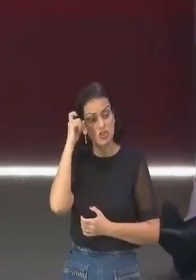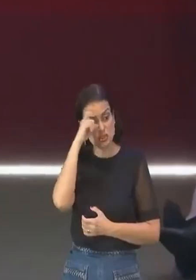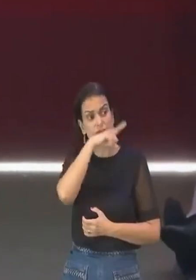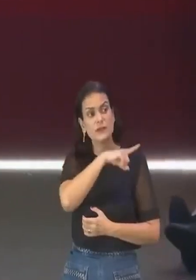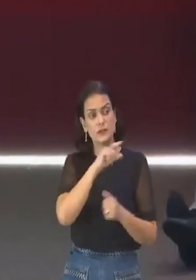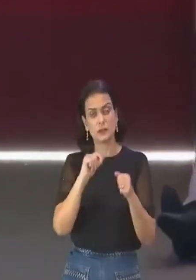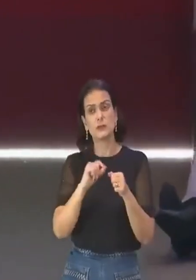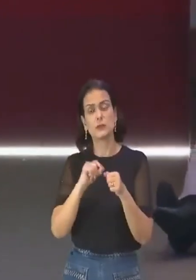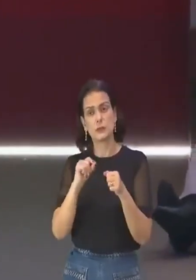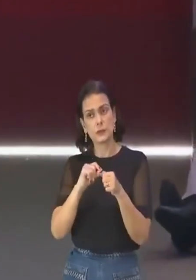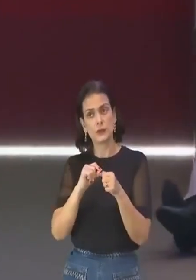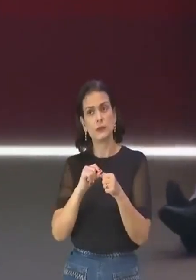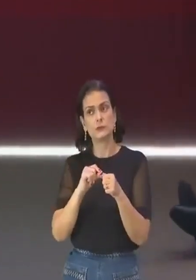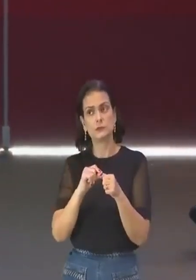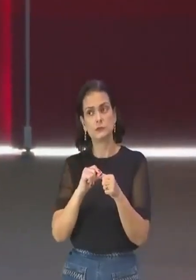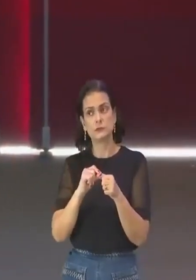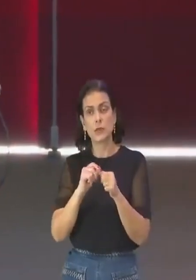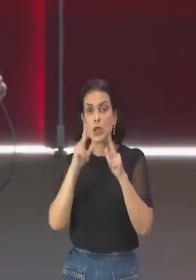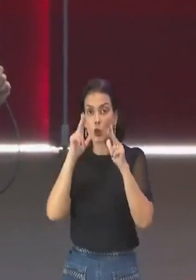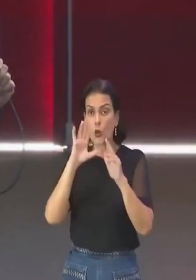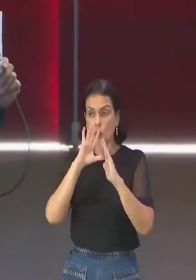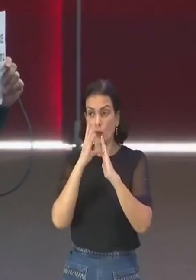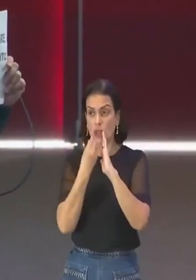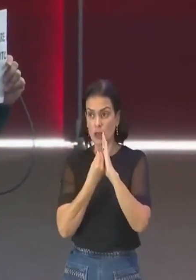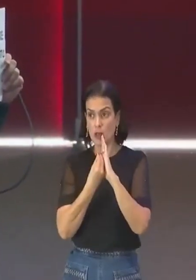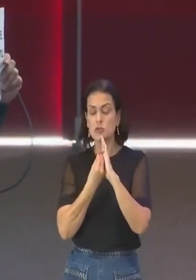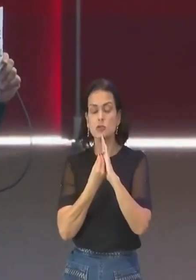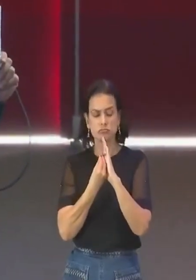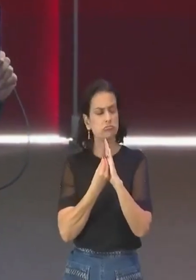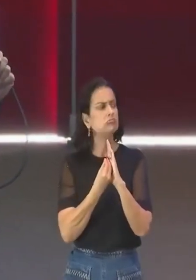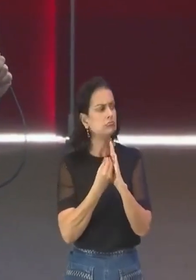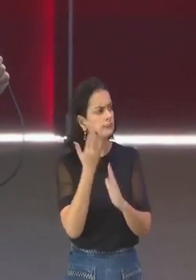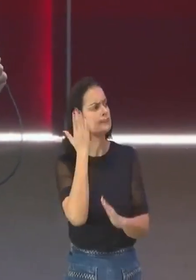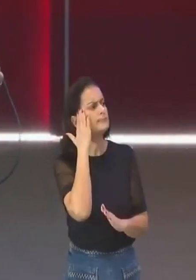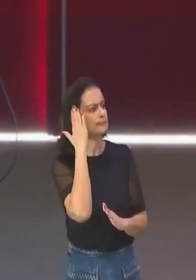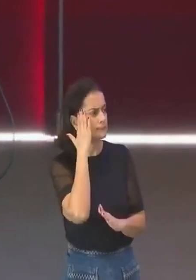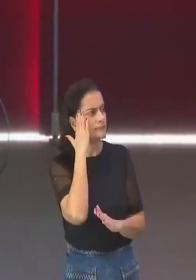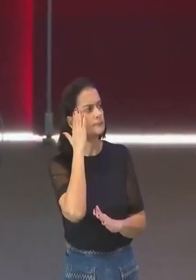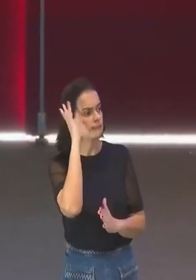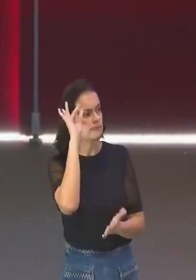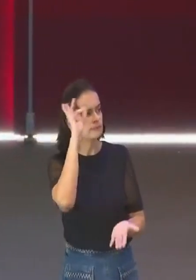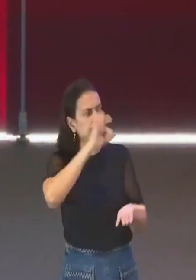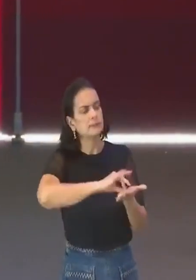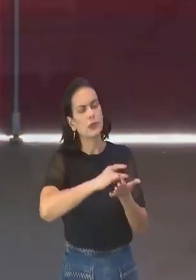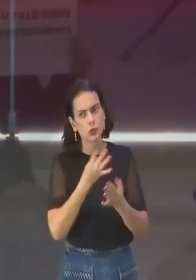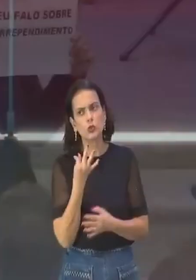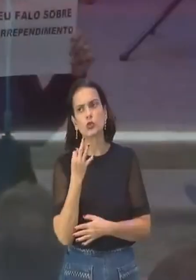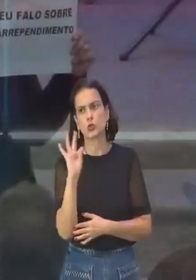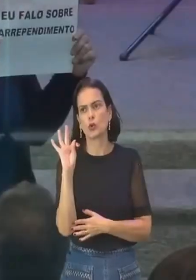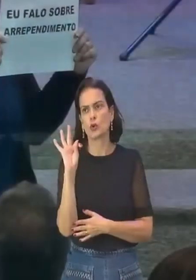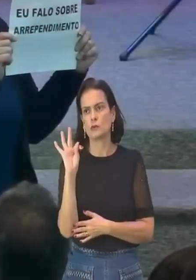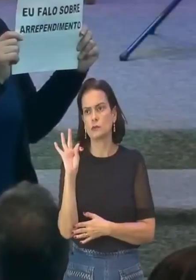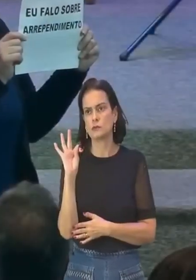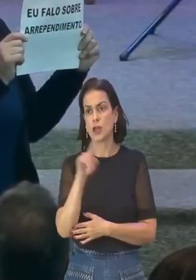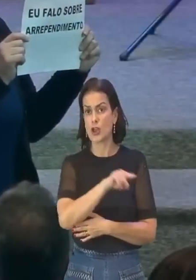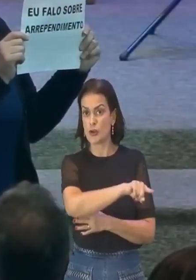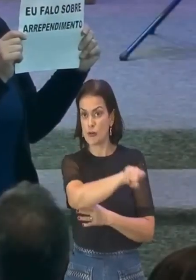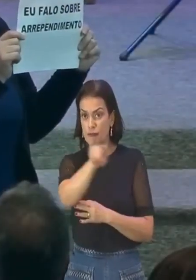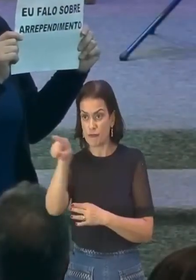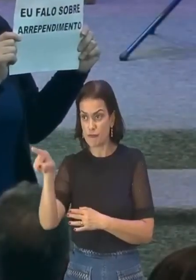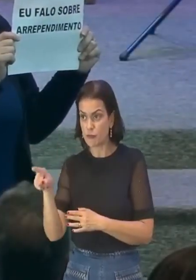produzir isso, e como igreja nós queremos reconhecer nesta manhã esta dor que